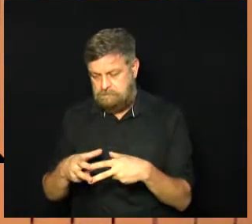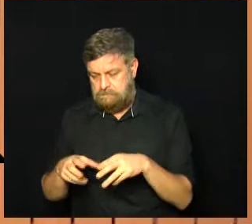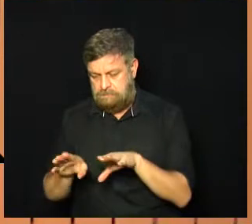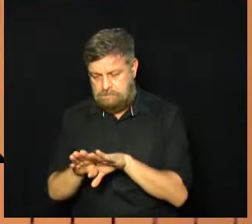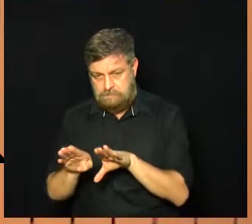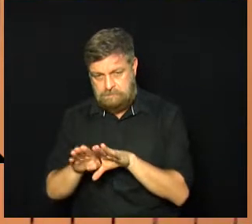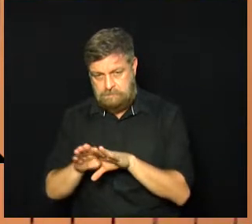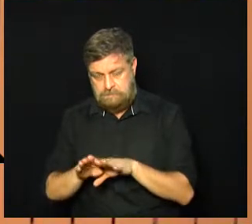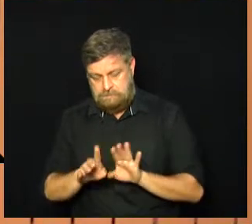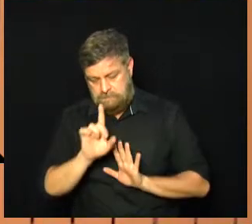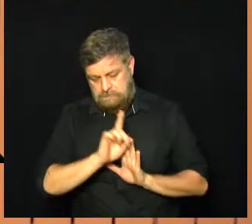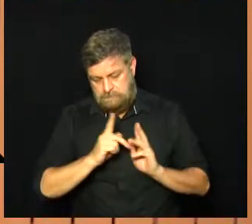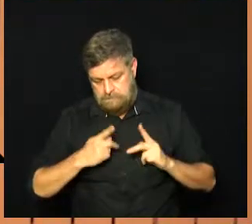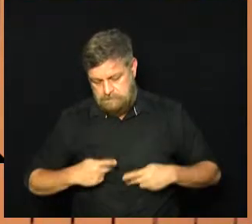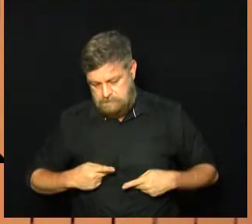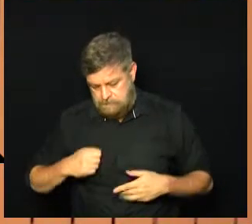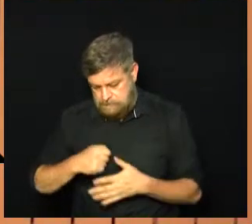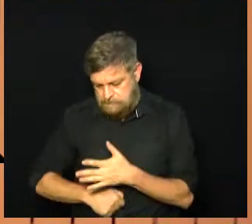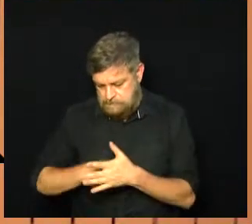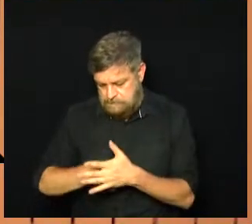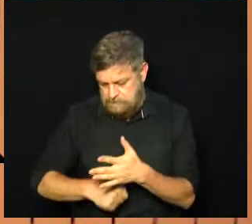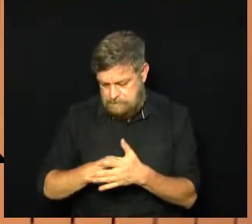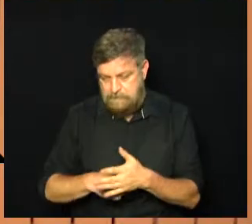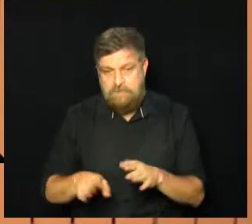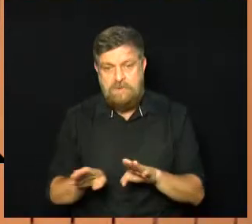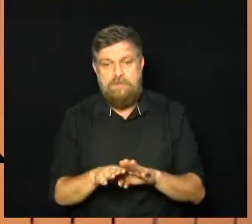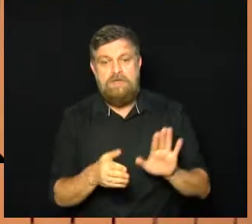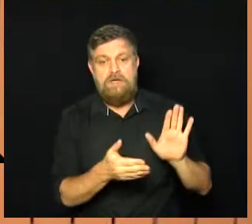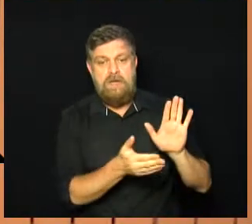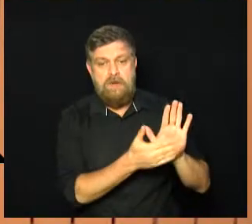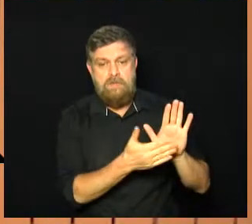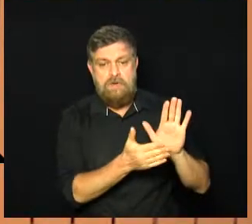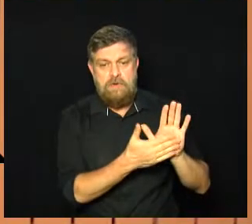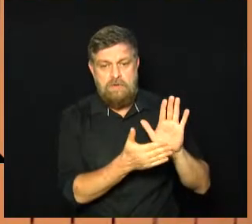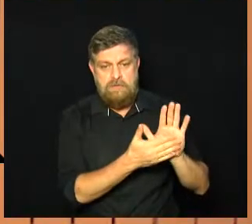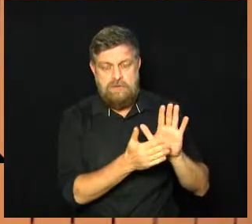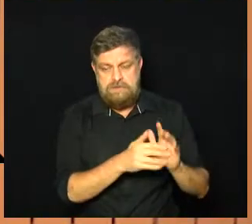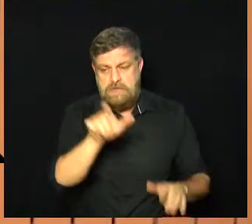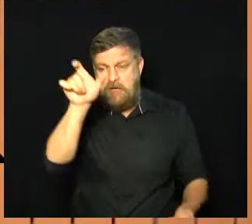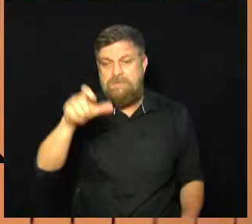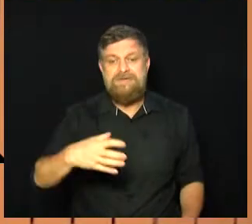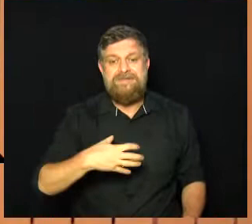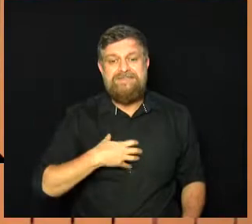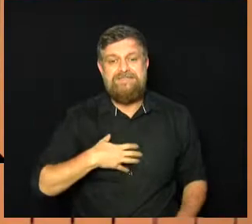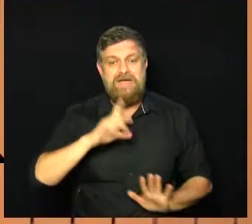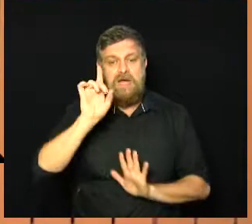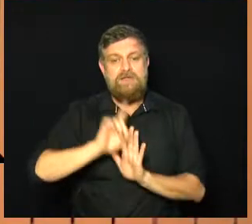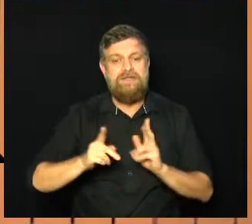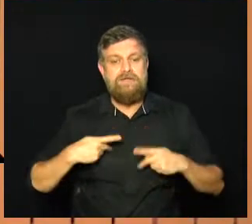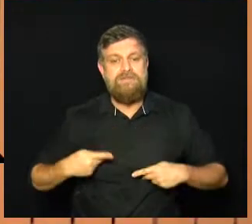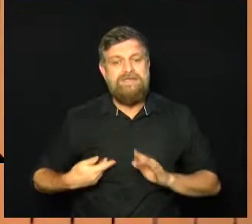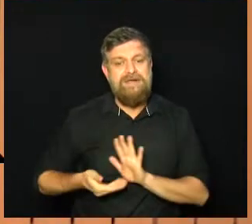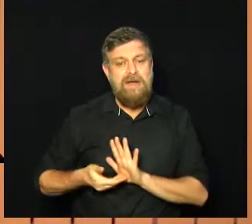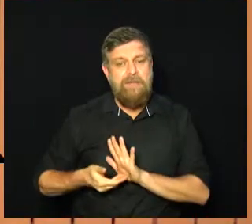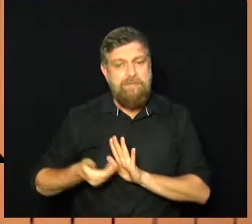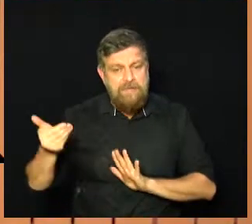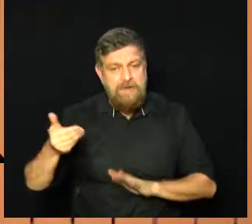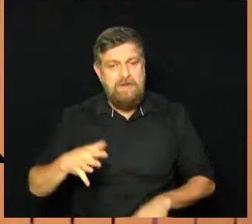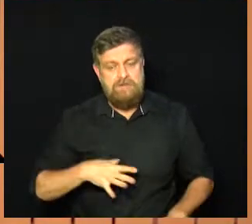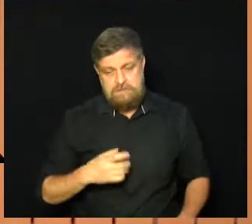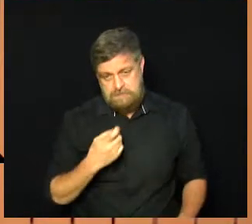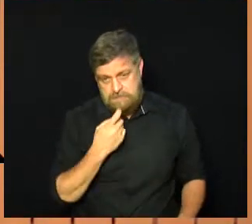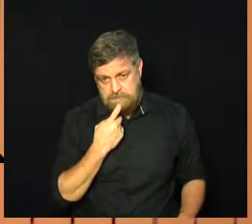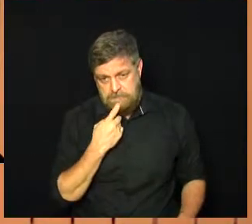para defender os direitos humanos, ela também tem essa proposta de, caso alguém sinta que seus direitos tenham sido violados na cidade de